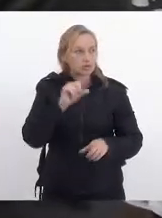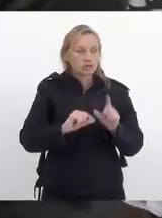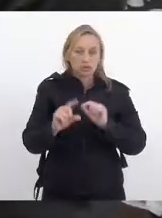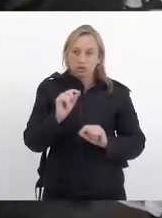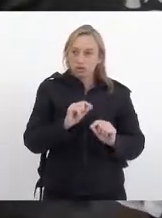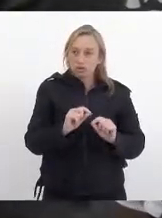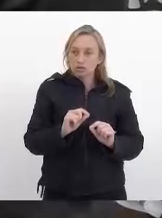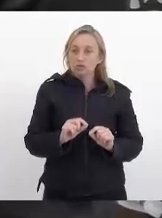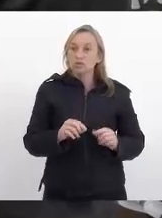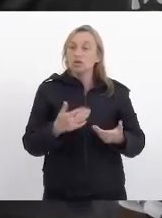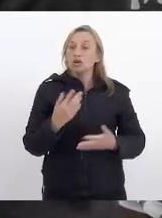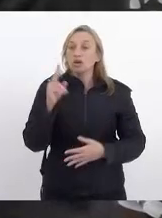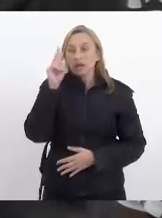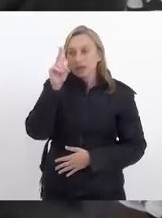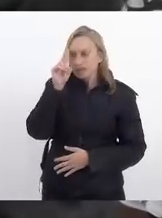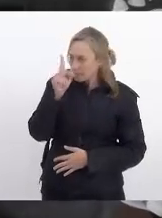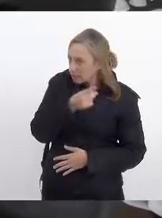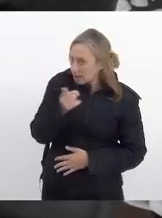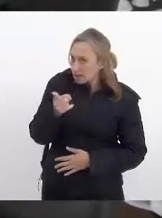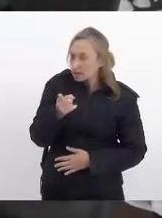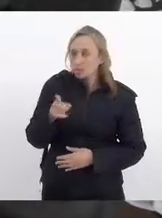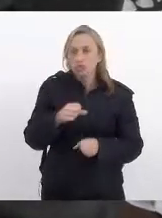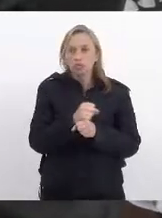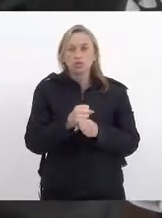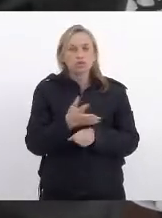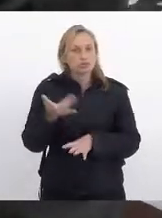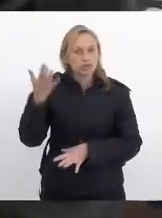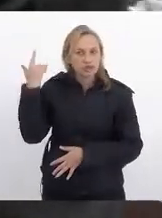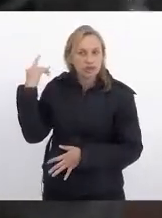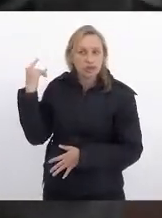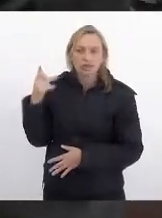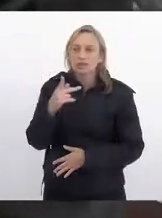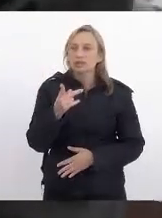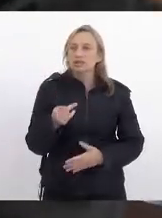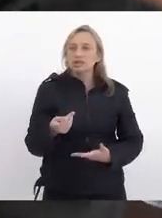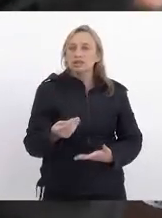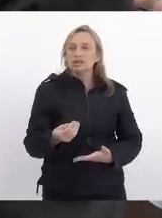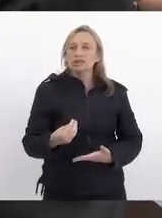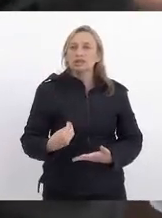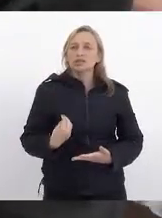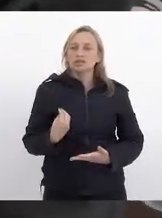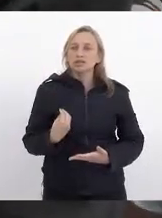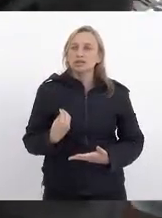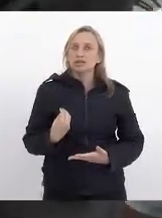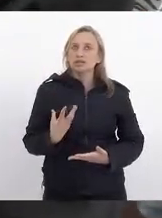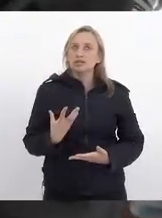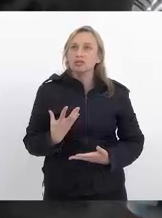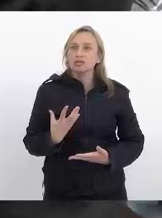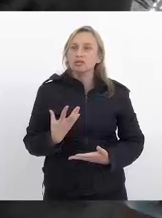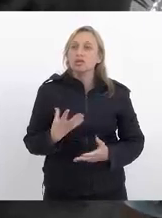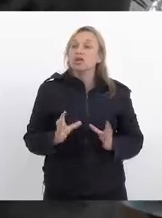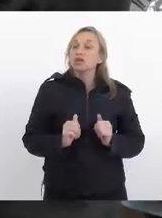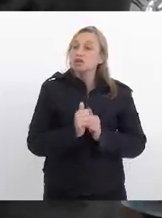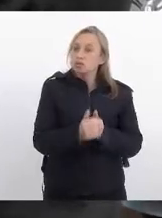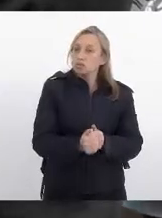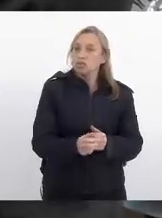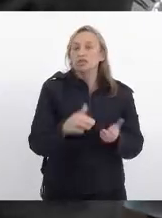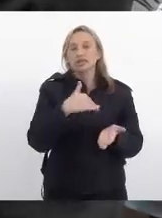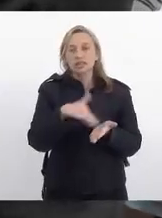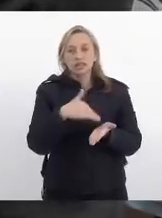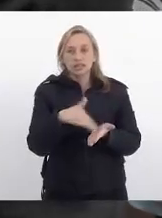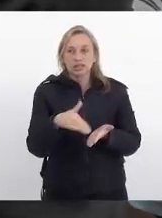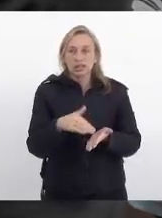Os homens vão se lembrar que no ano passado na presença do quando da da condução da